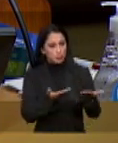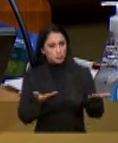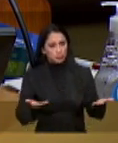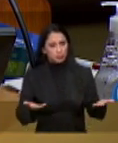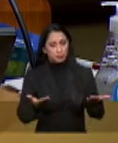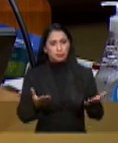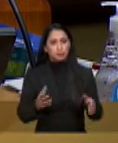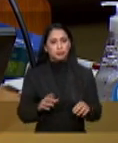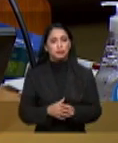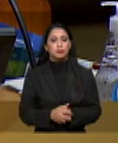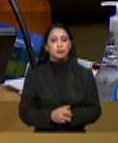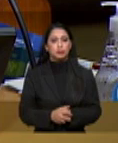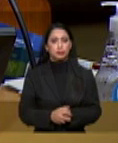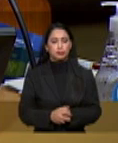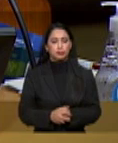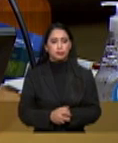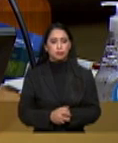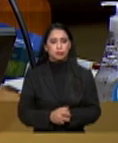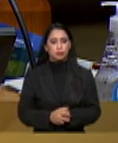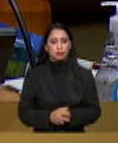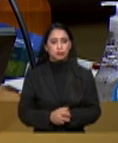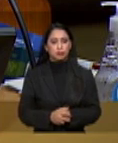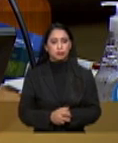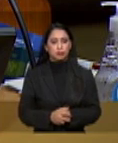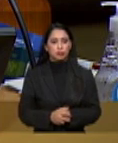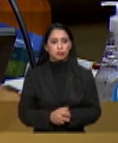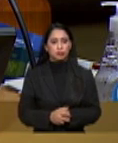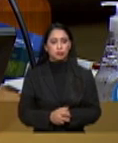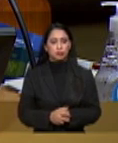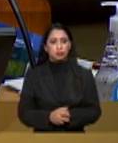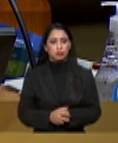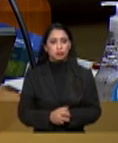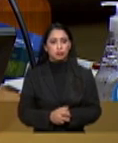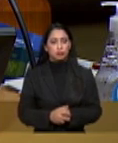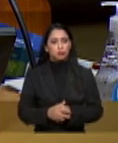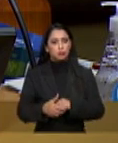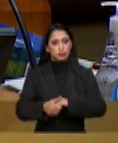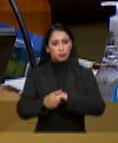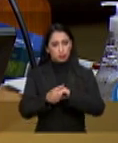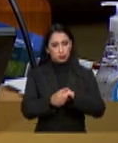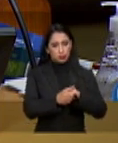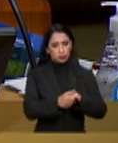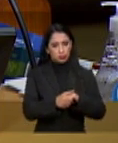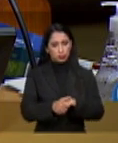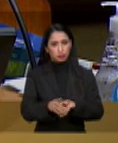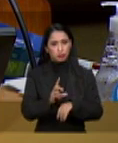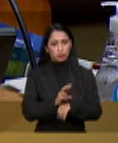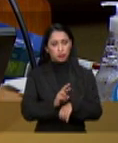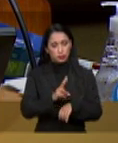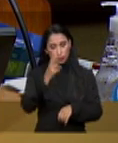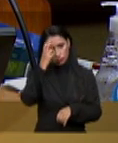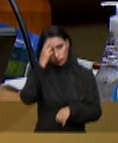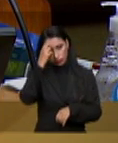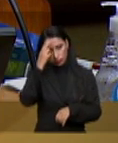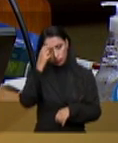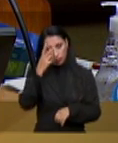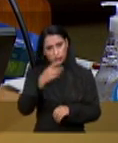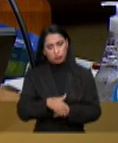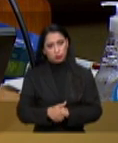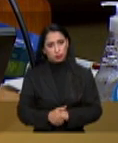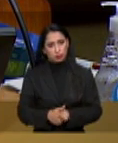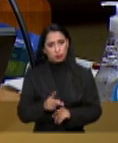lisos, grisalhos, óculos de armação metálica, toga preta por cima do terno escuro, camisa branca, gravata, vinho.